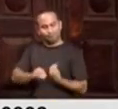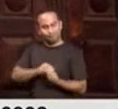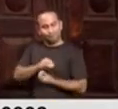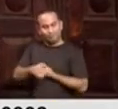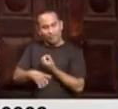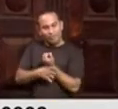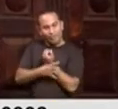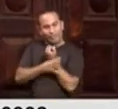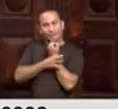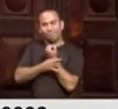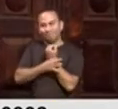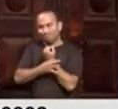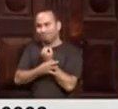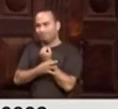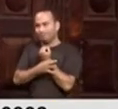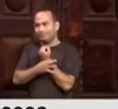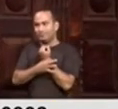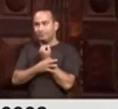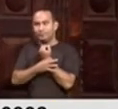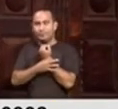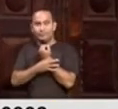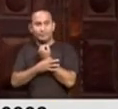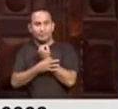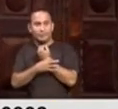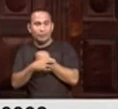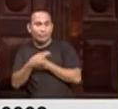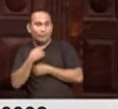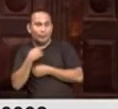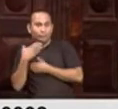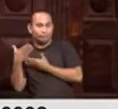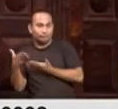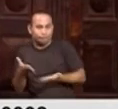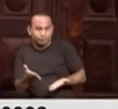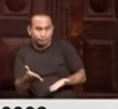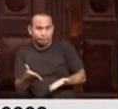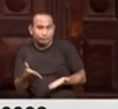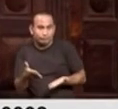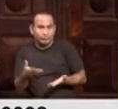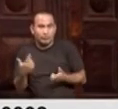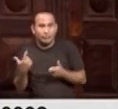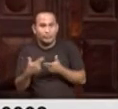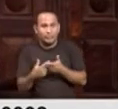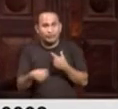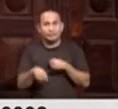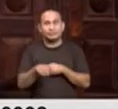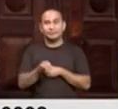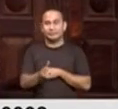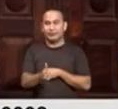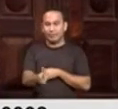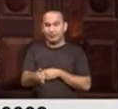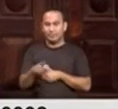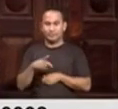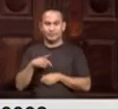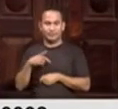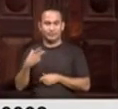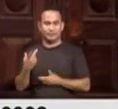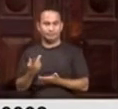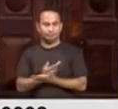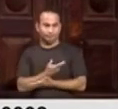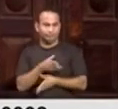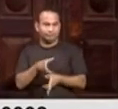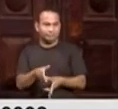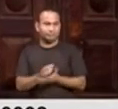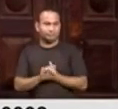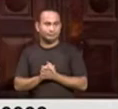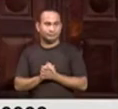segurança, os interessados nessa votação não possam assistir. Porque sempre assistiram. Sempre estiveram aqui.